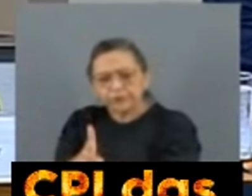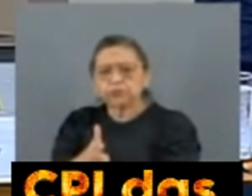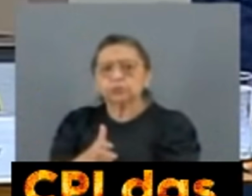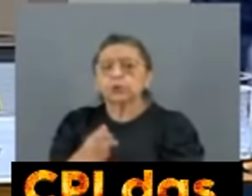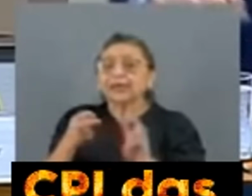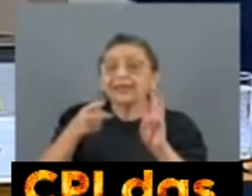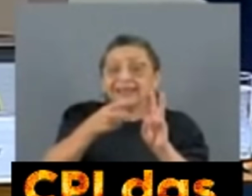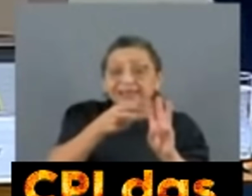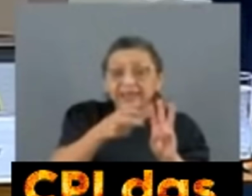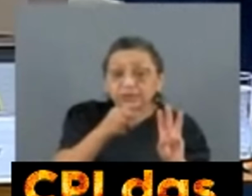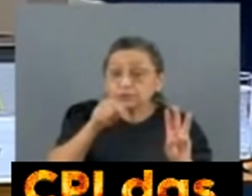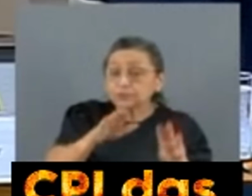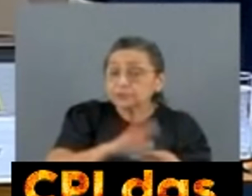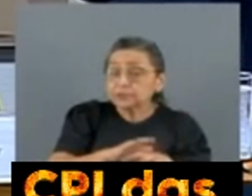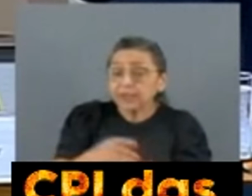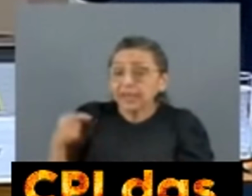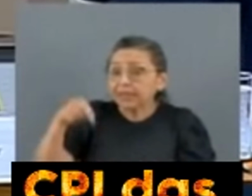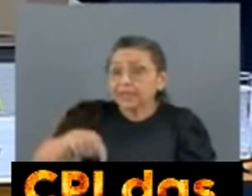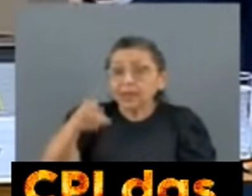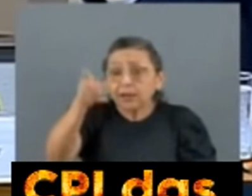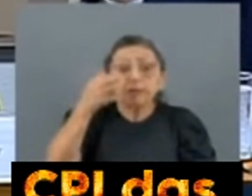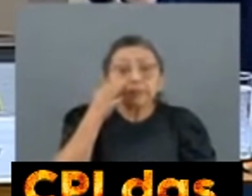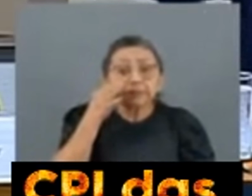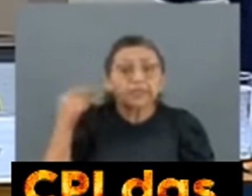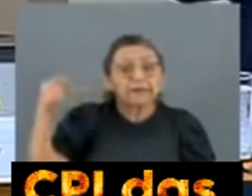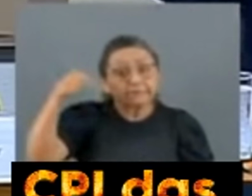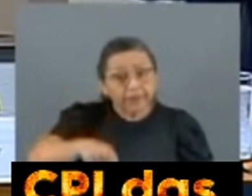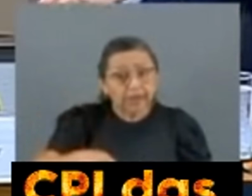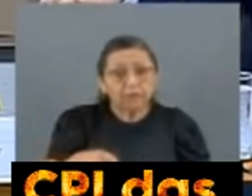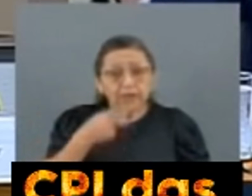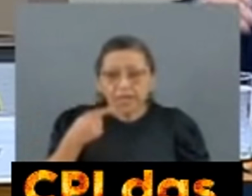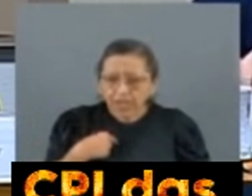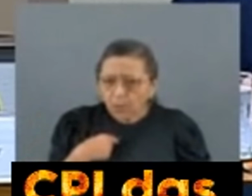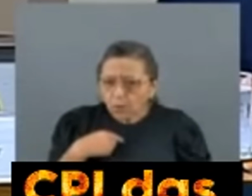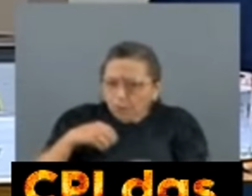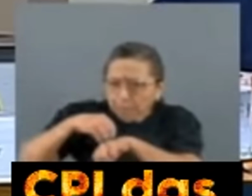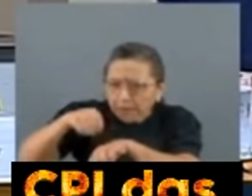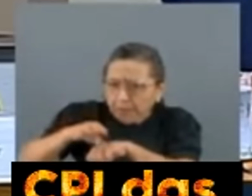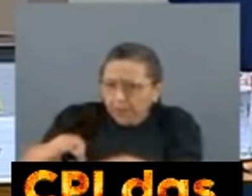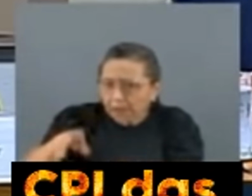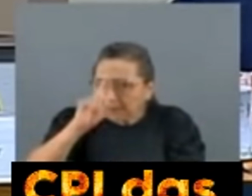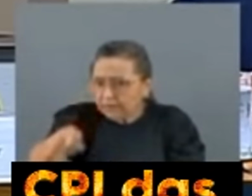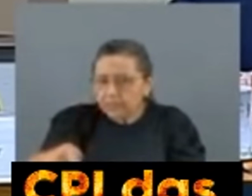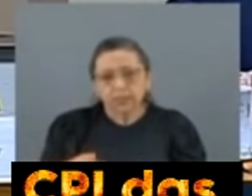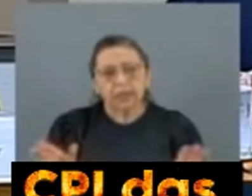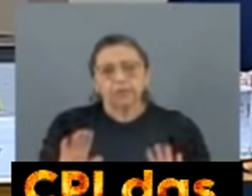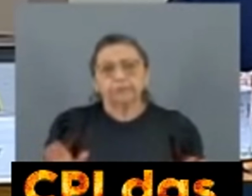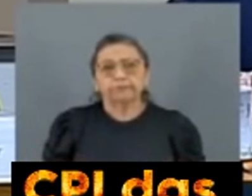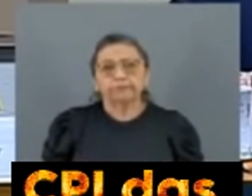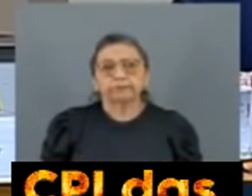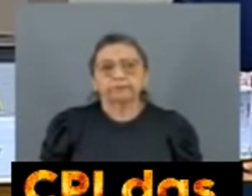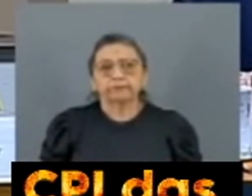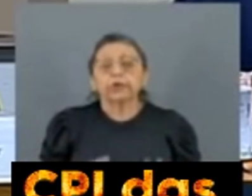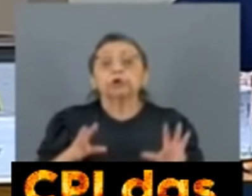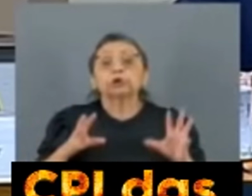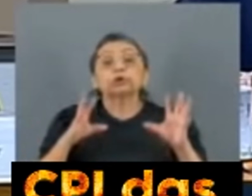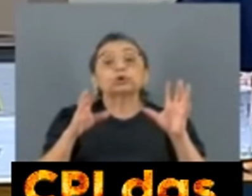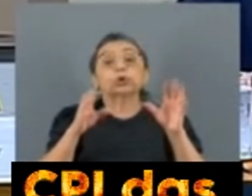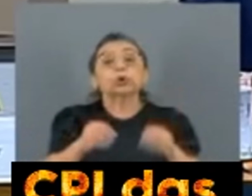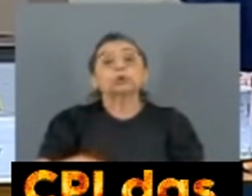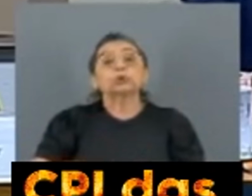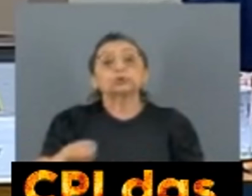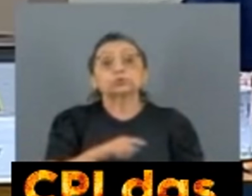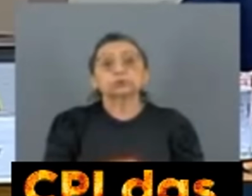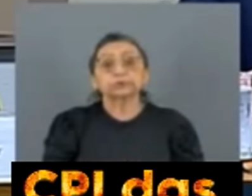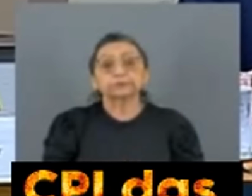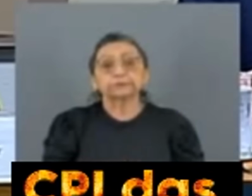Os índios vieram aqui, está ali uma que veio falar por ela. Coloquei alguma coisa na sua boca? Todos que vieram aqui disseram. Mas o senhor acha que os outros, alguém